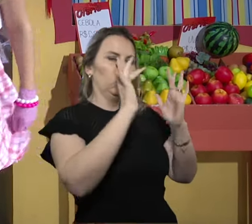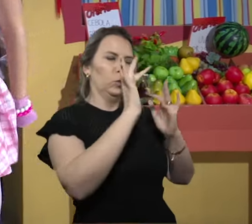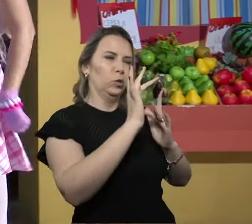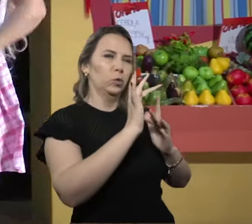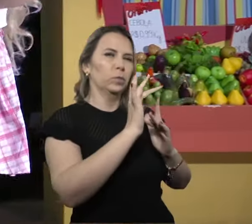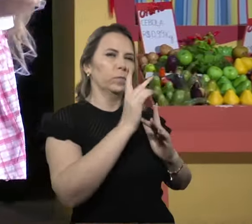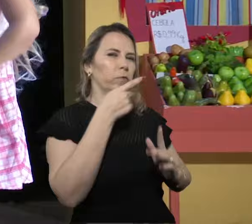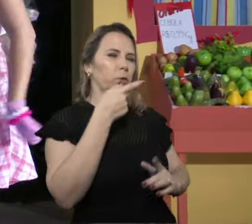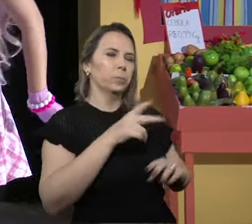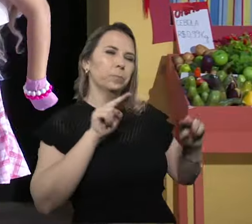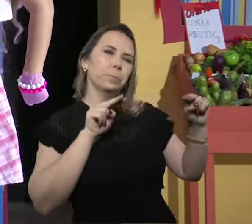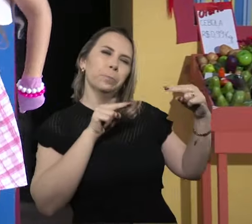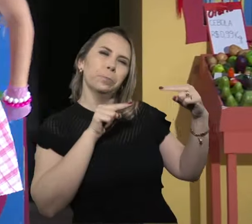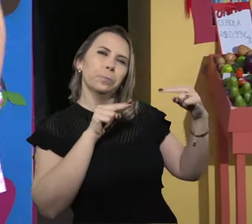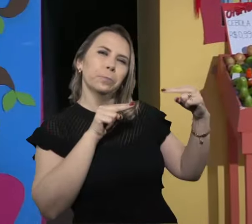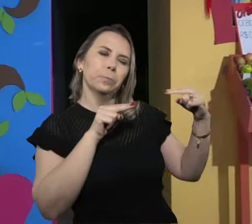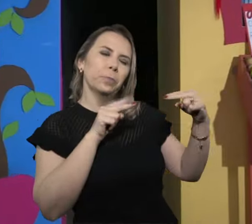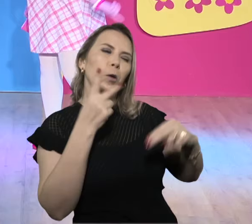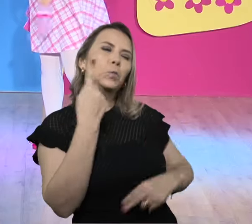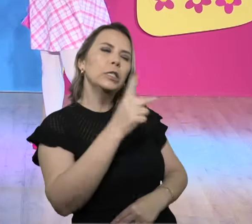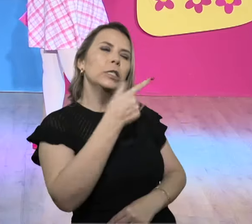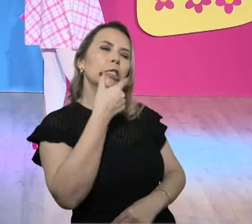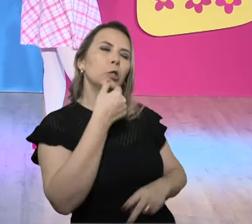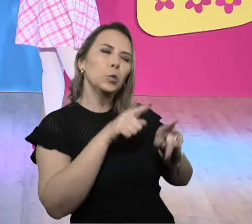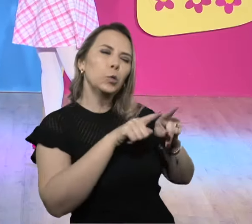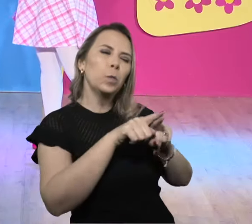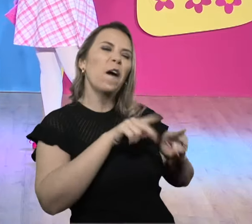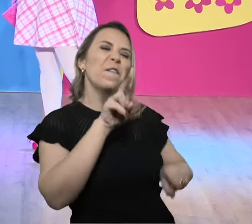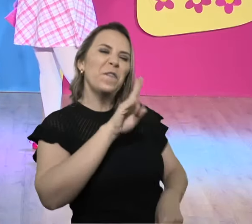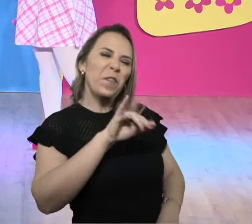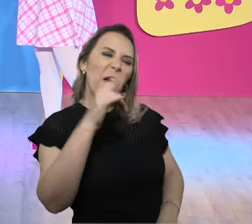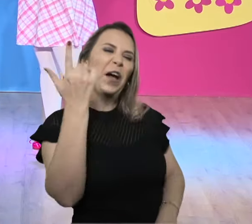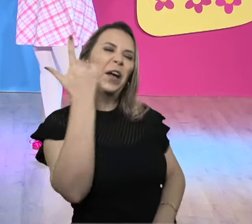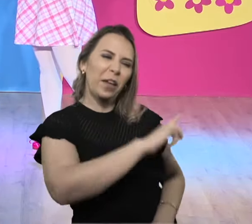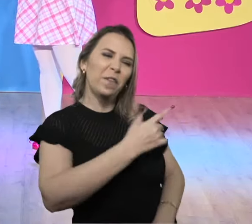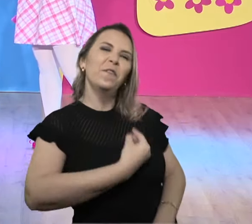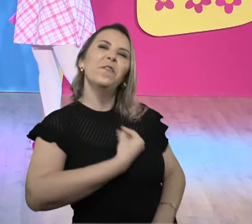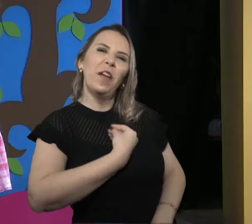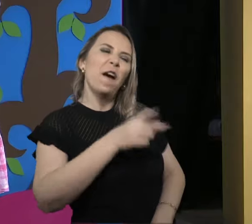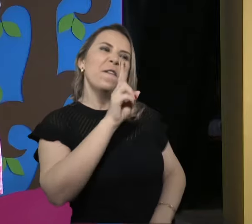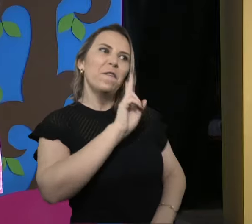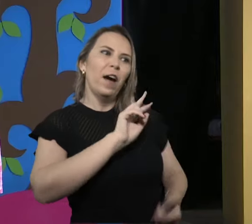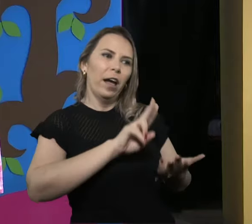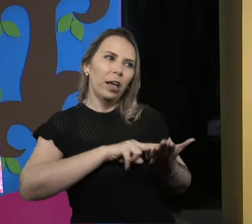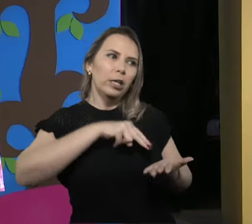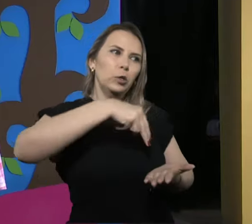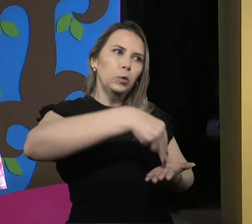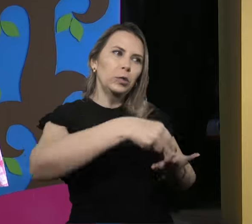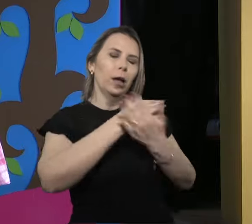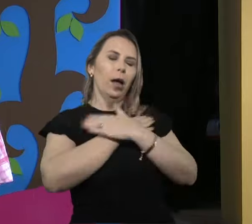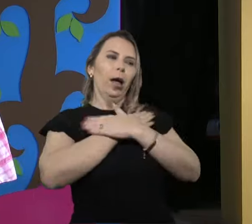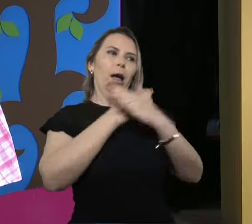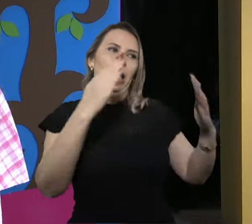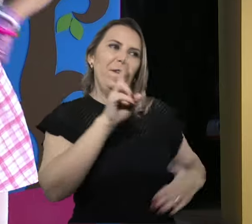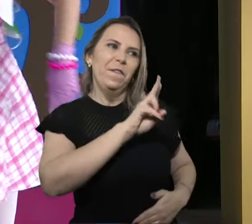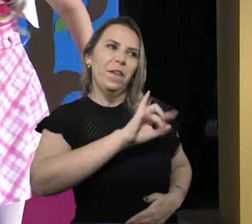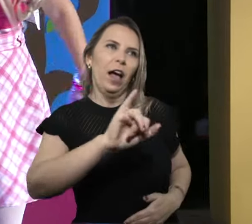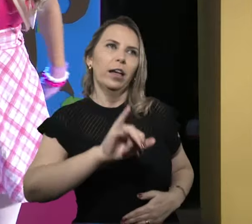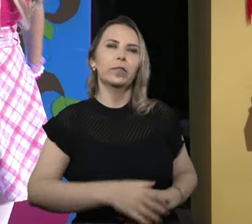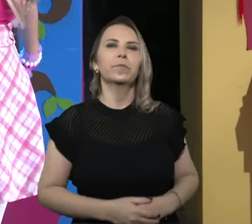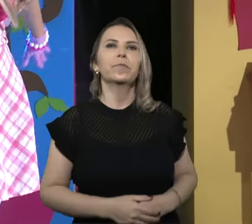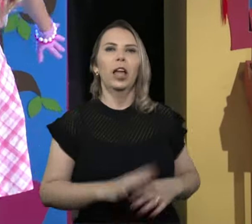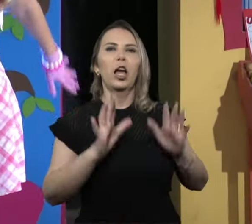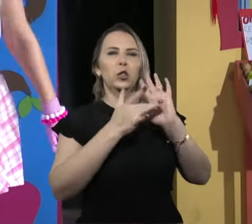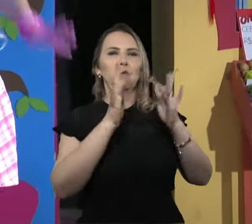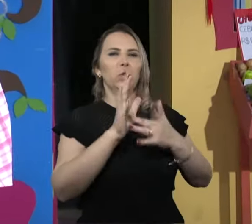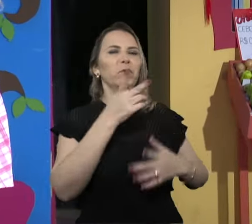Aí Jesus olhou pra ela e falou assim: "O seu irmão vai viver! Ele vai ressuscitar!" Aí ele falou